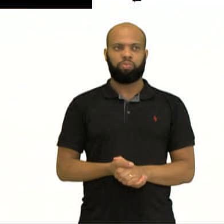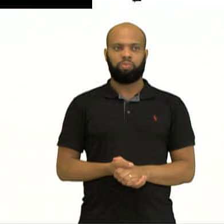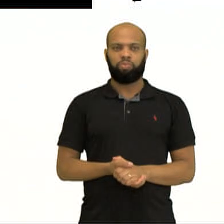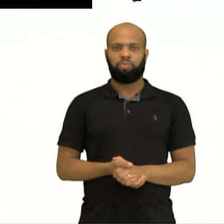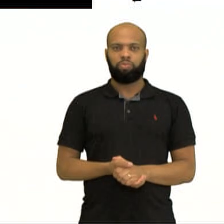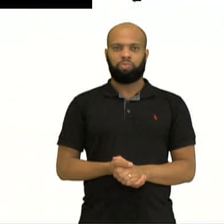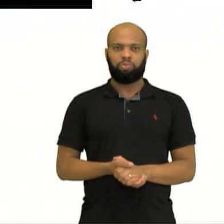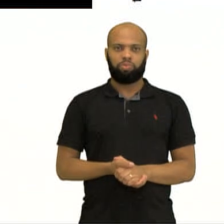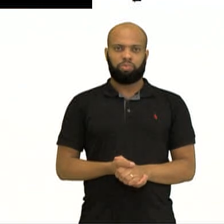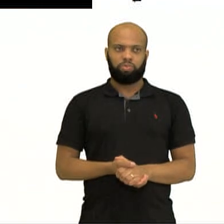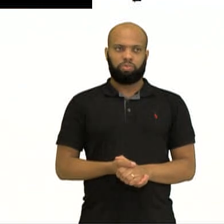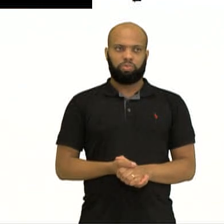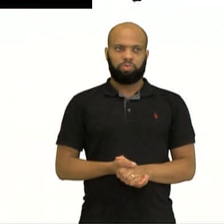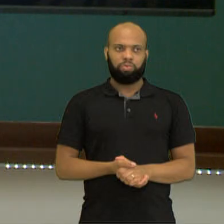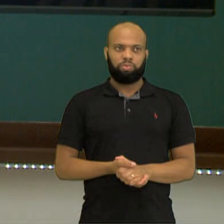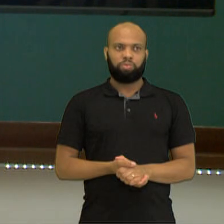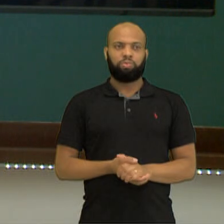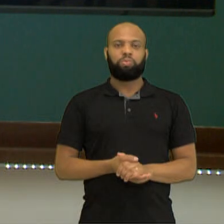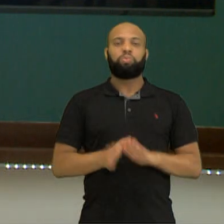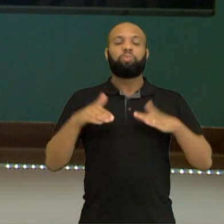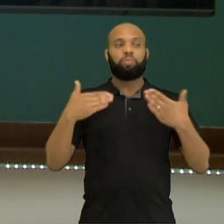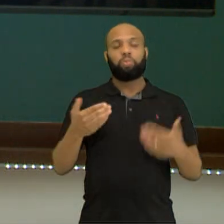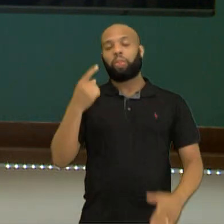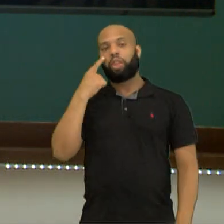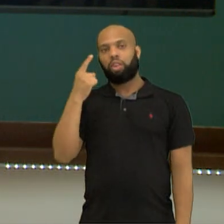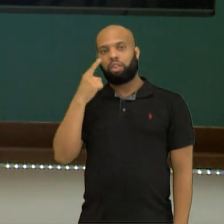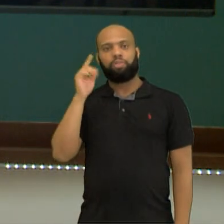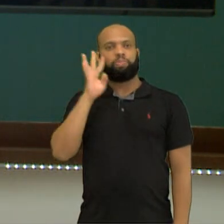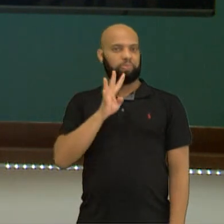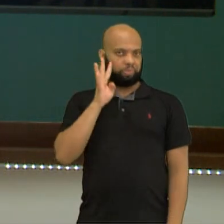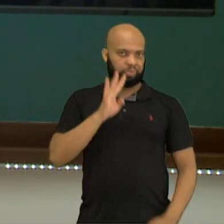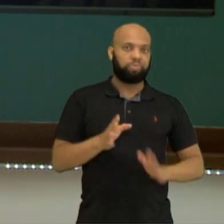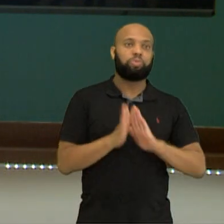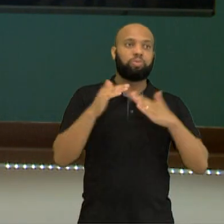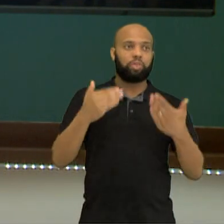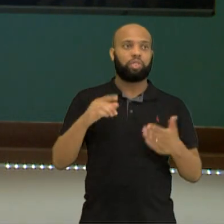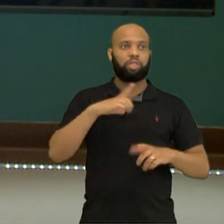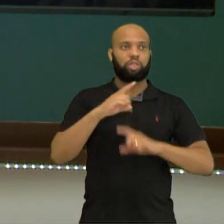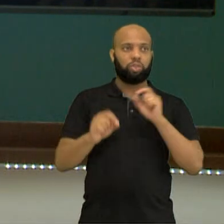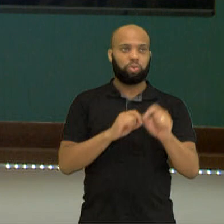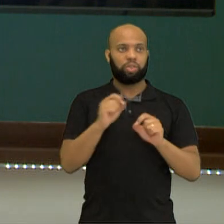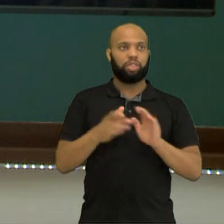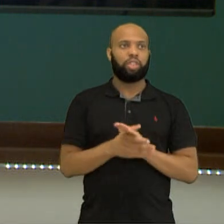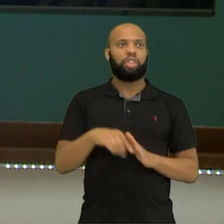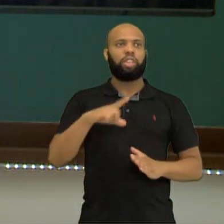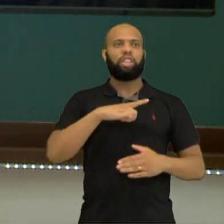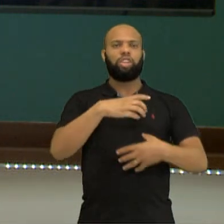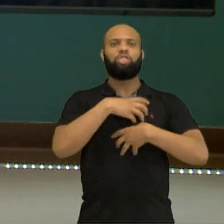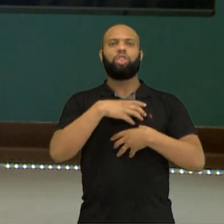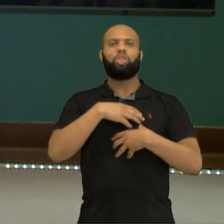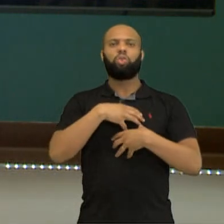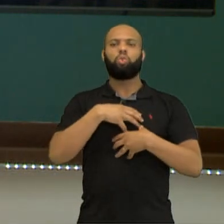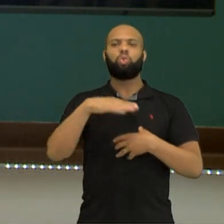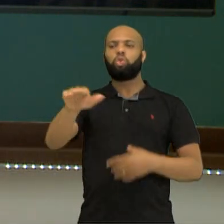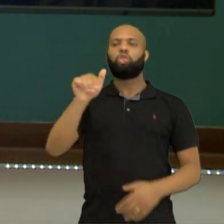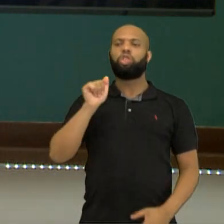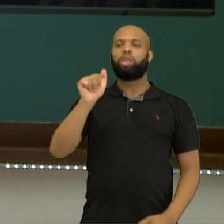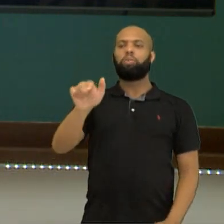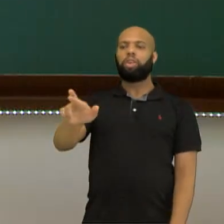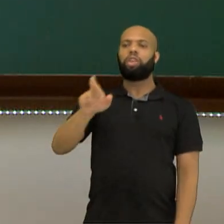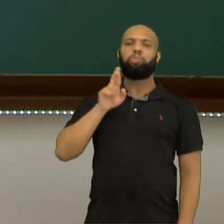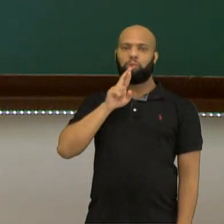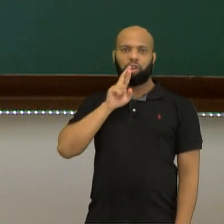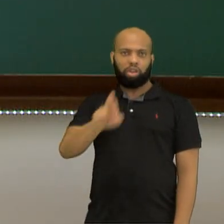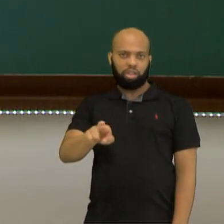com o swing do ragtime. Olha só, gente, olha aqui, chamada e resposta.